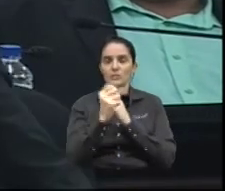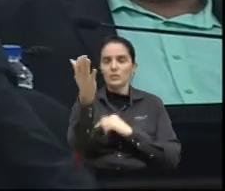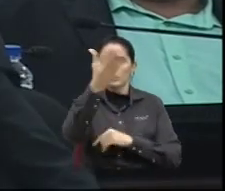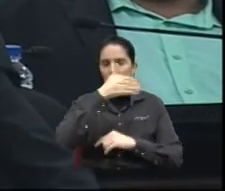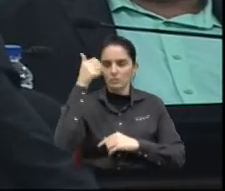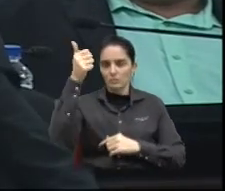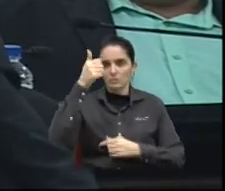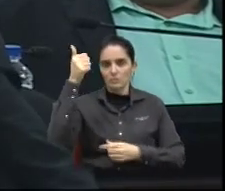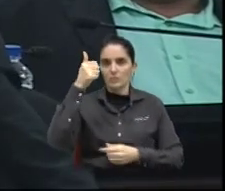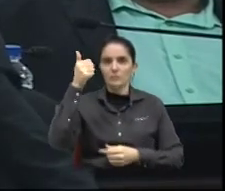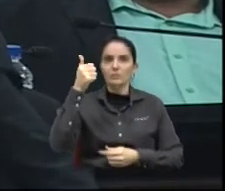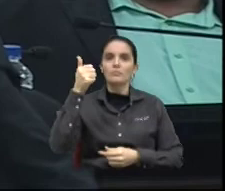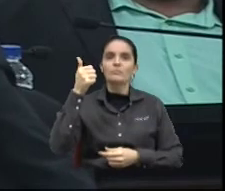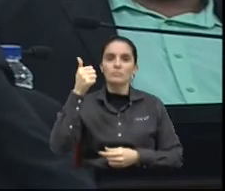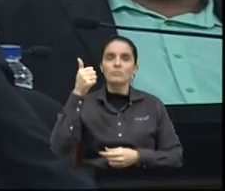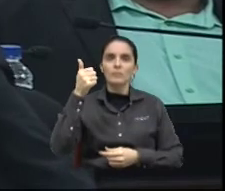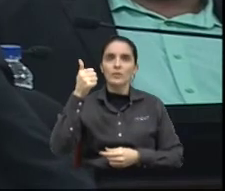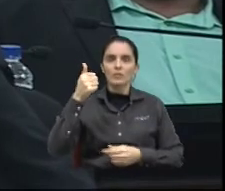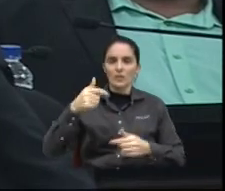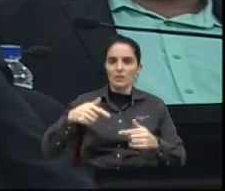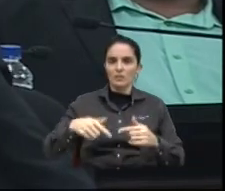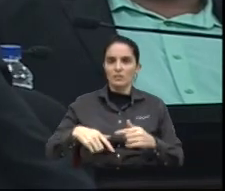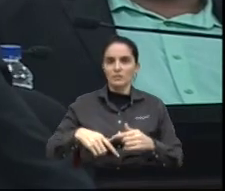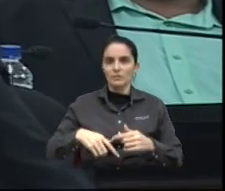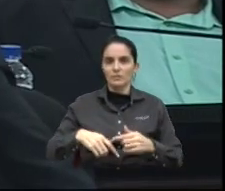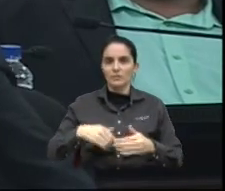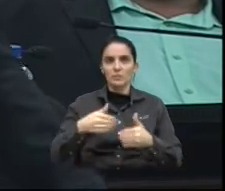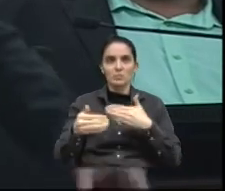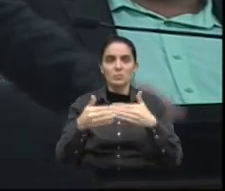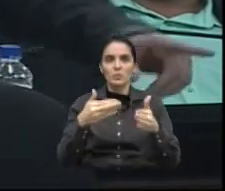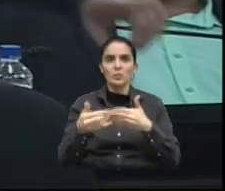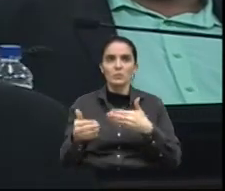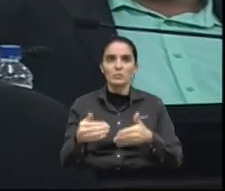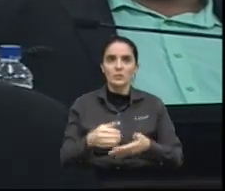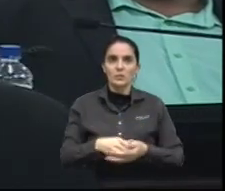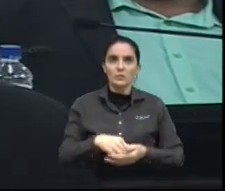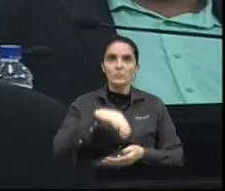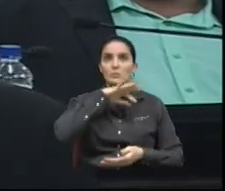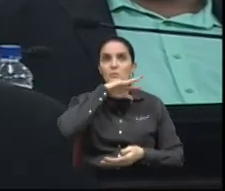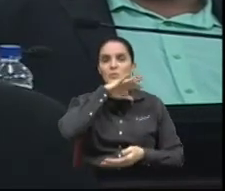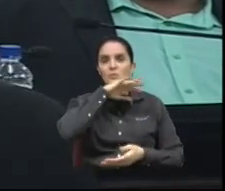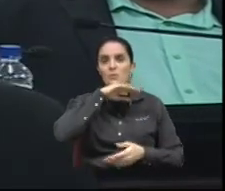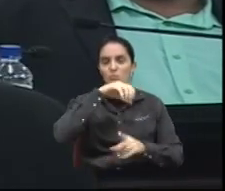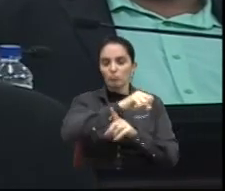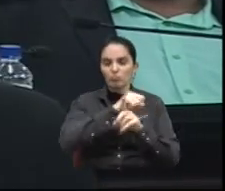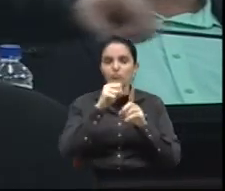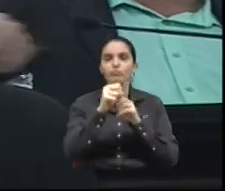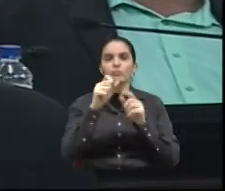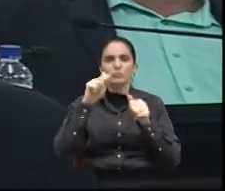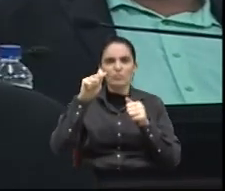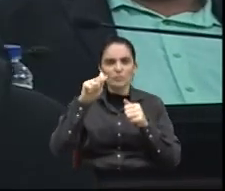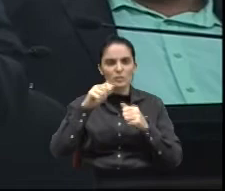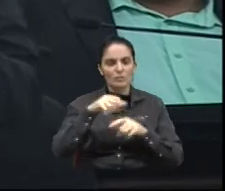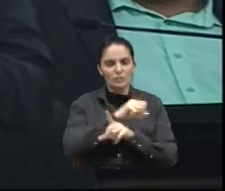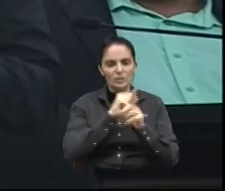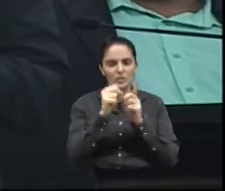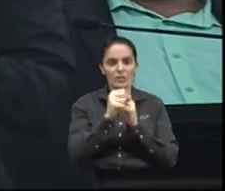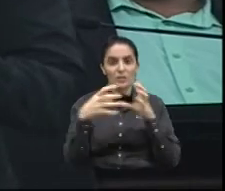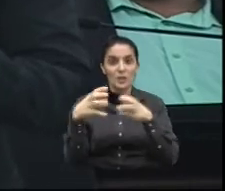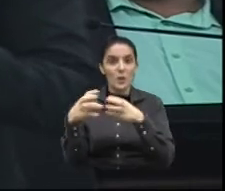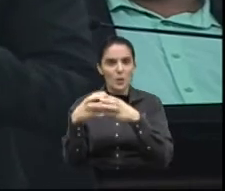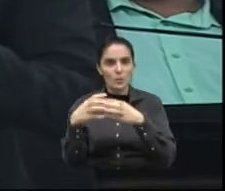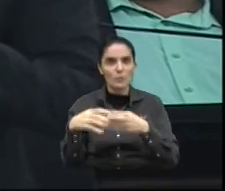e que não perderia tempo com essas atitudes como vizinhos que os comunistas e socialistas enquanto lá fora perder um